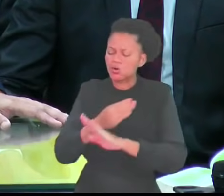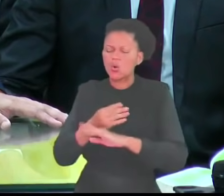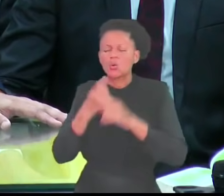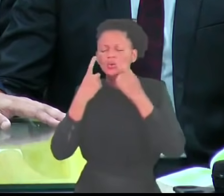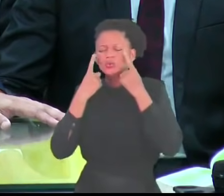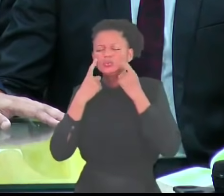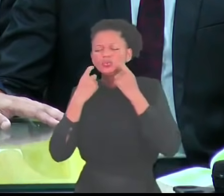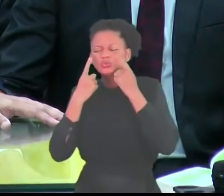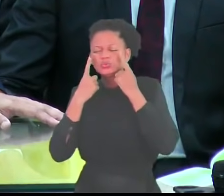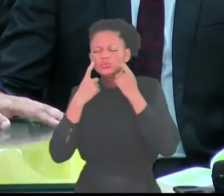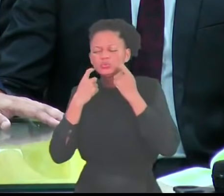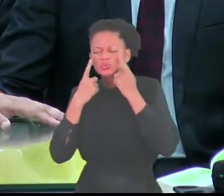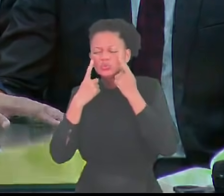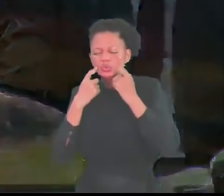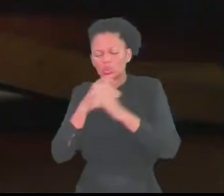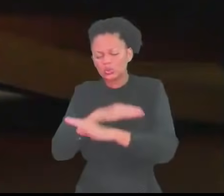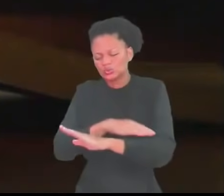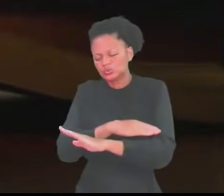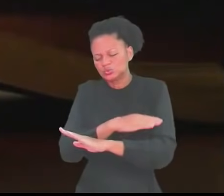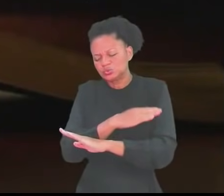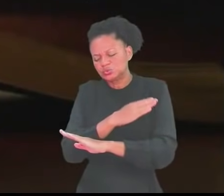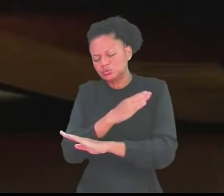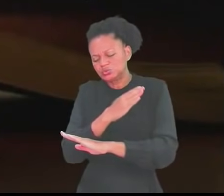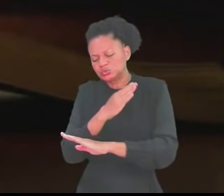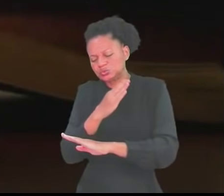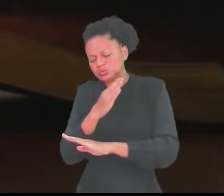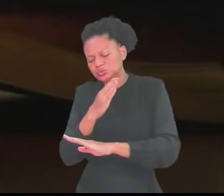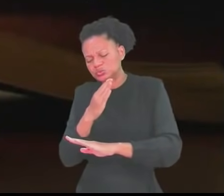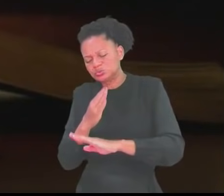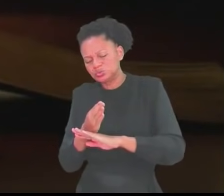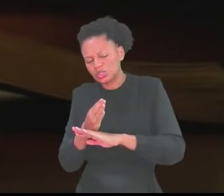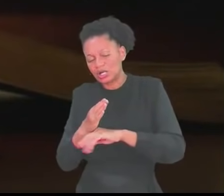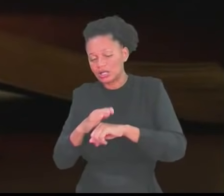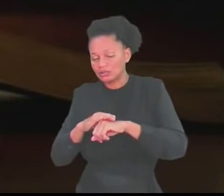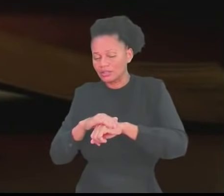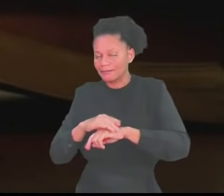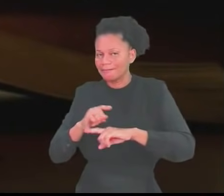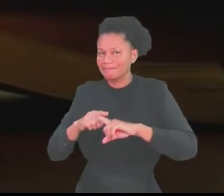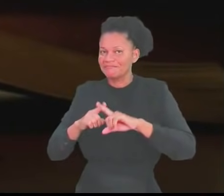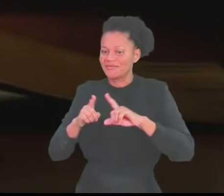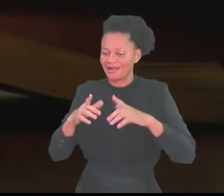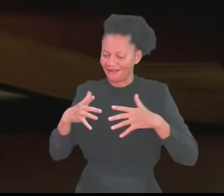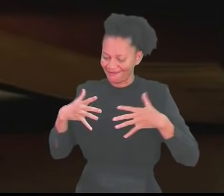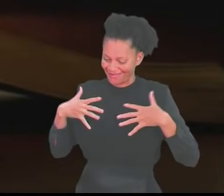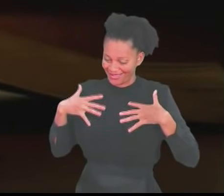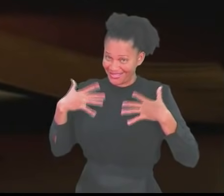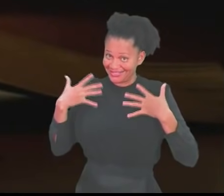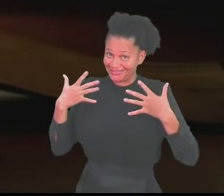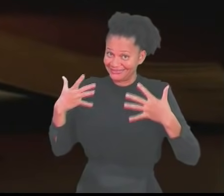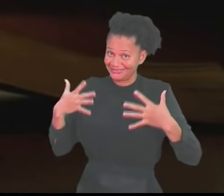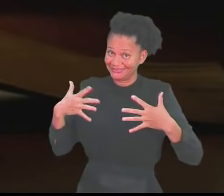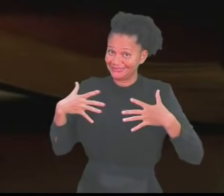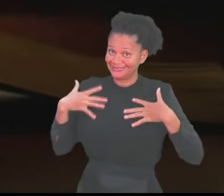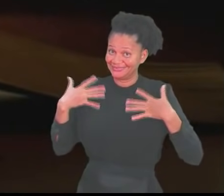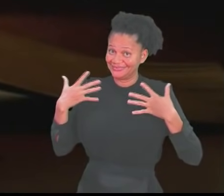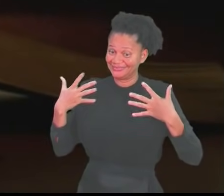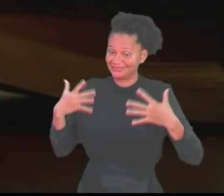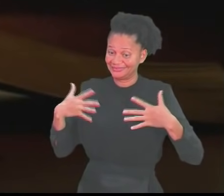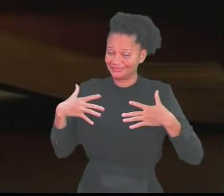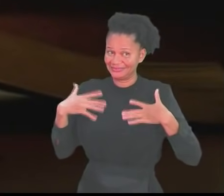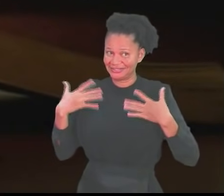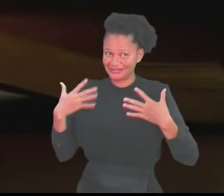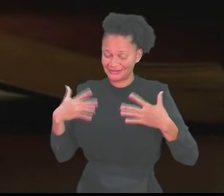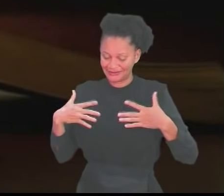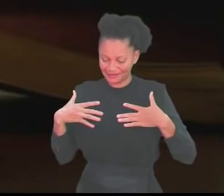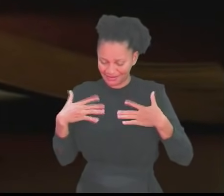choro pode durar uma noite. Mas a alegria te prepara,